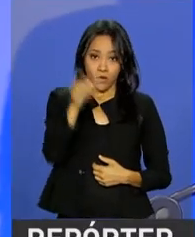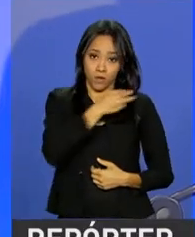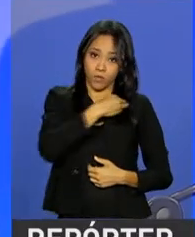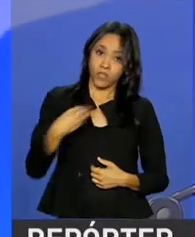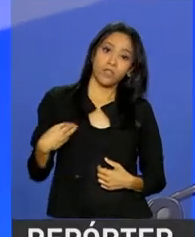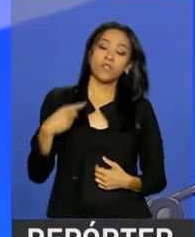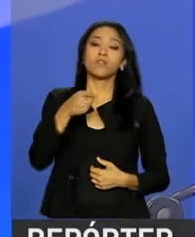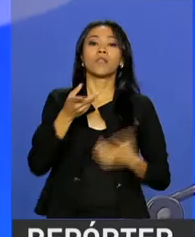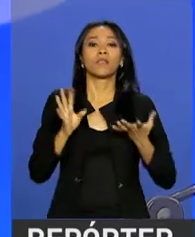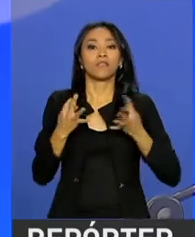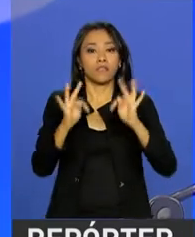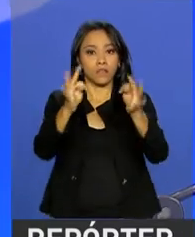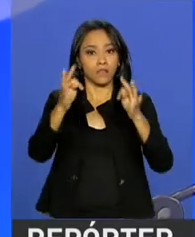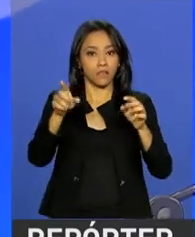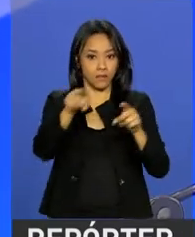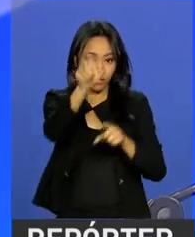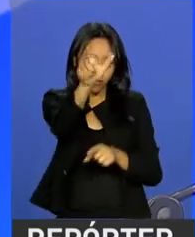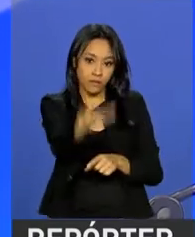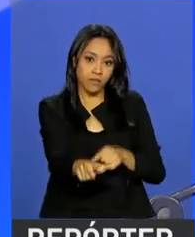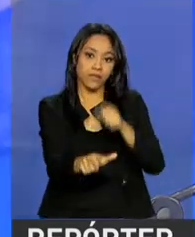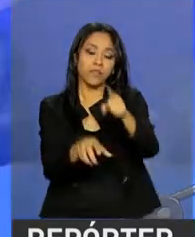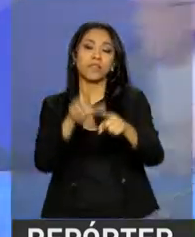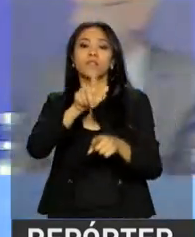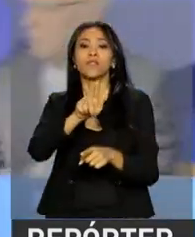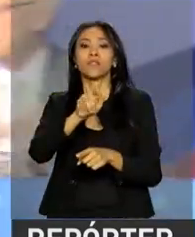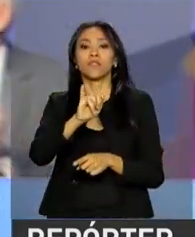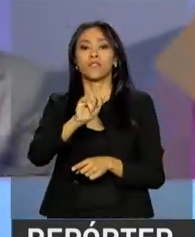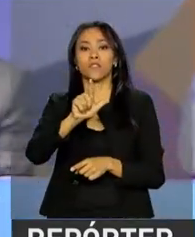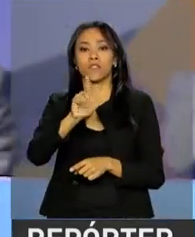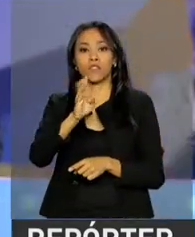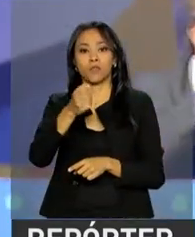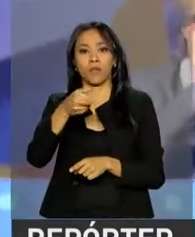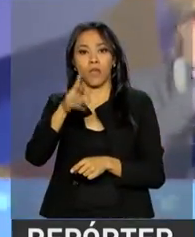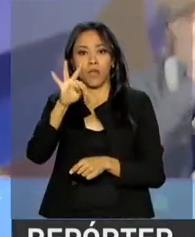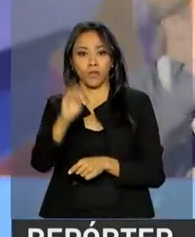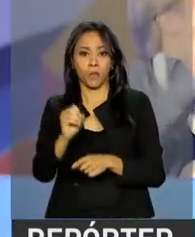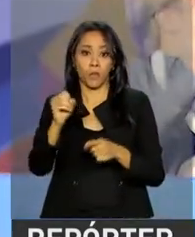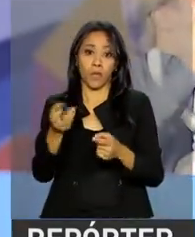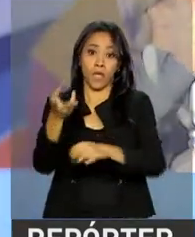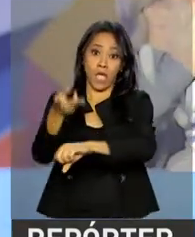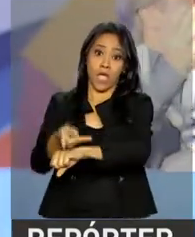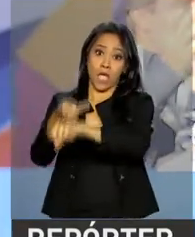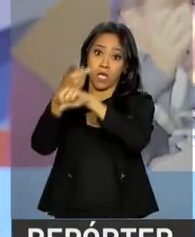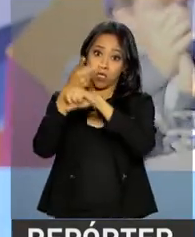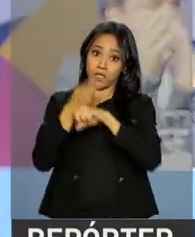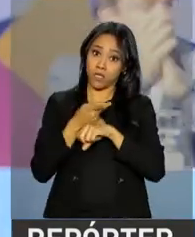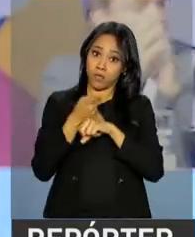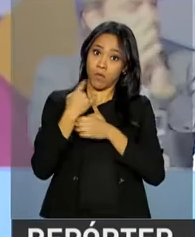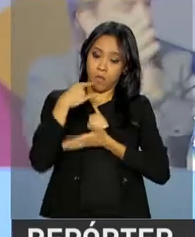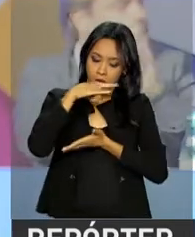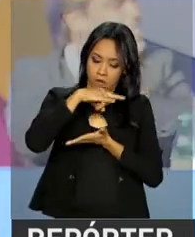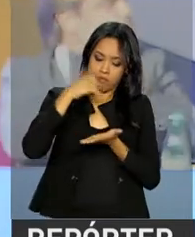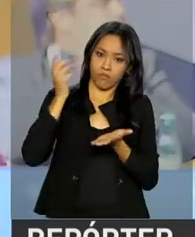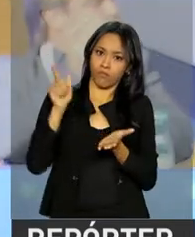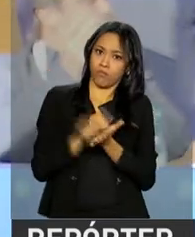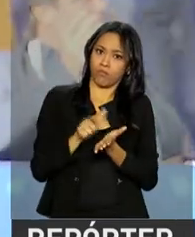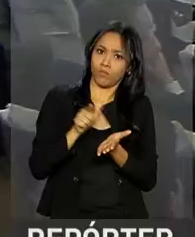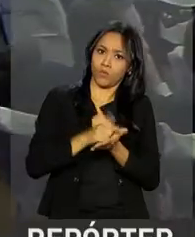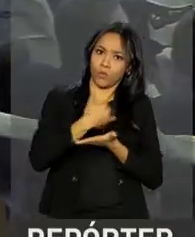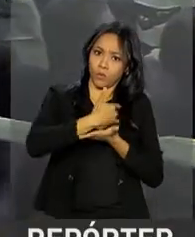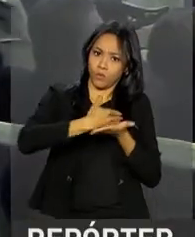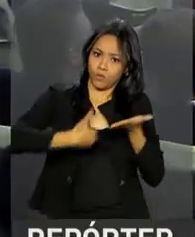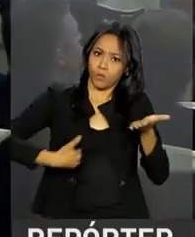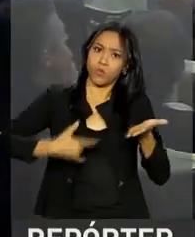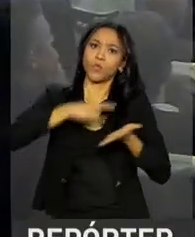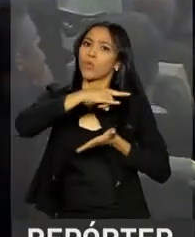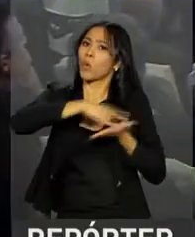Tecnologia, Inovações e Comunicações, Gilberto Kassab, recebeu do setor de telecomunicações a Carta de Brasília 2017.